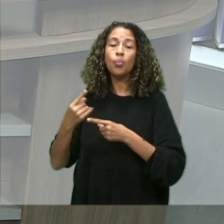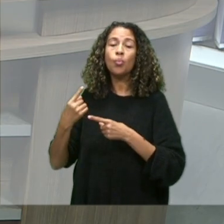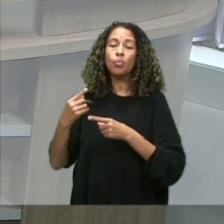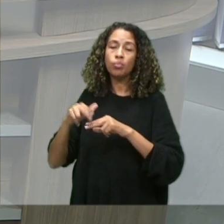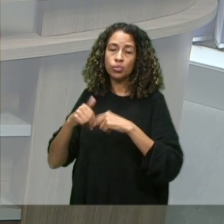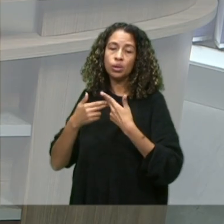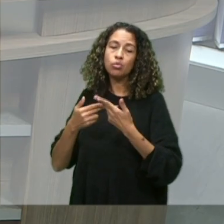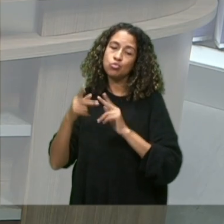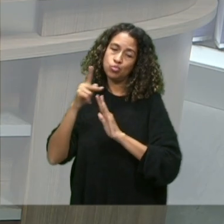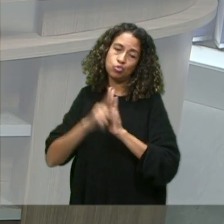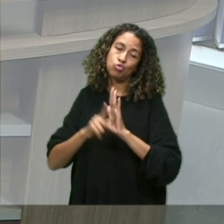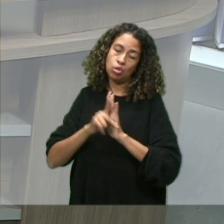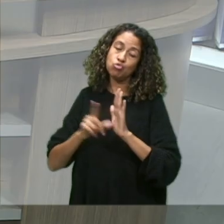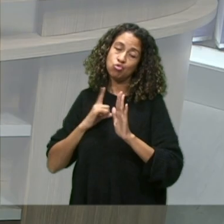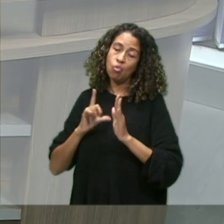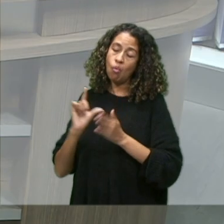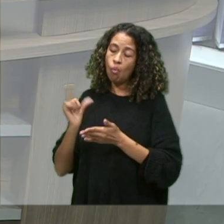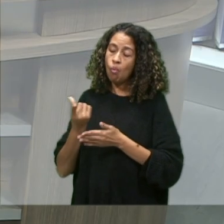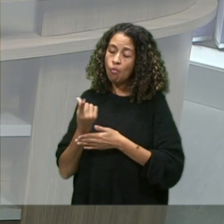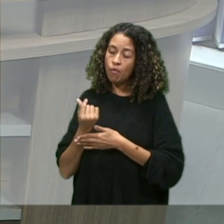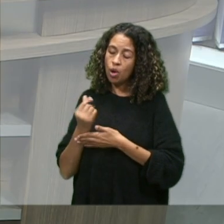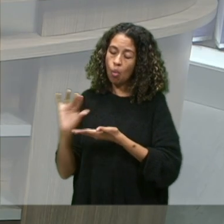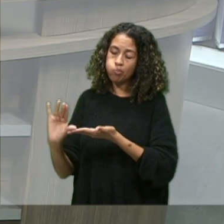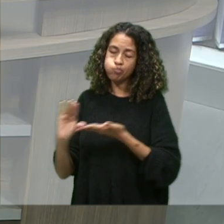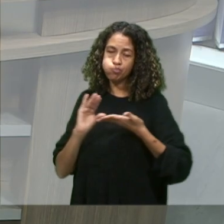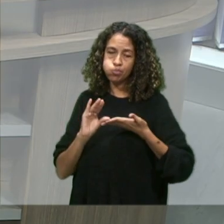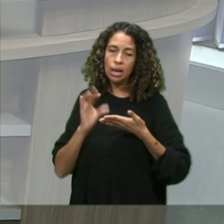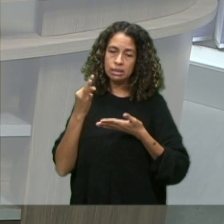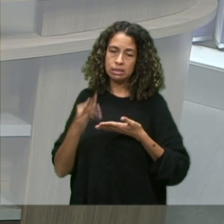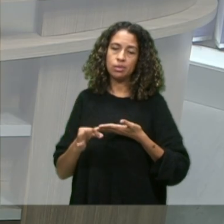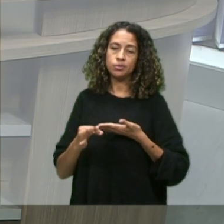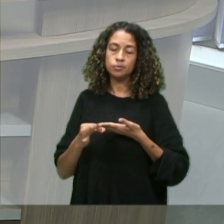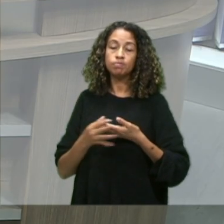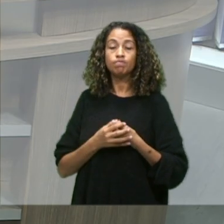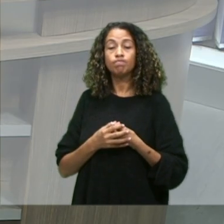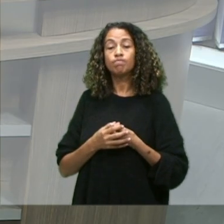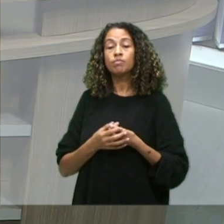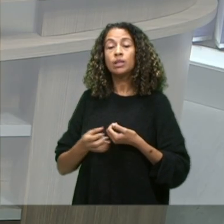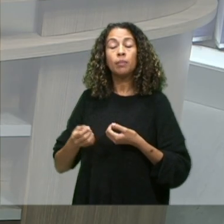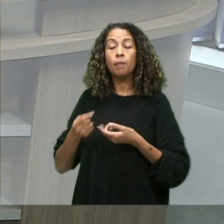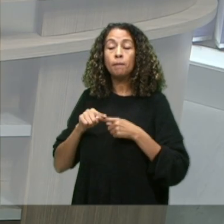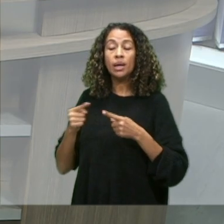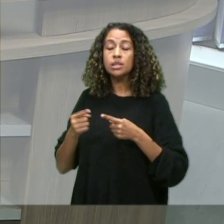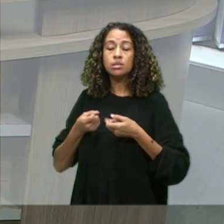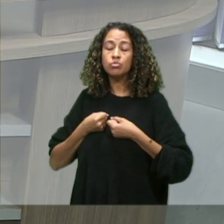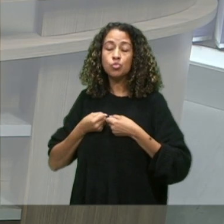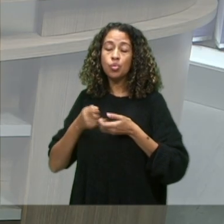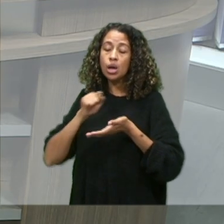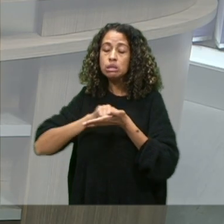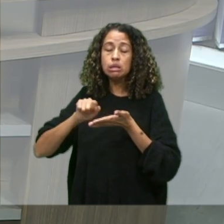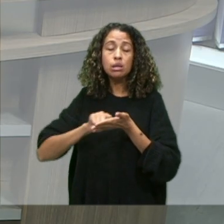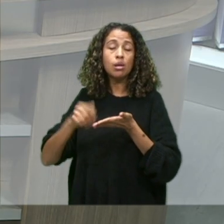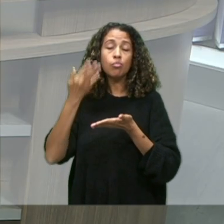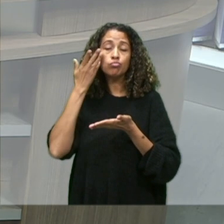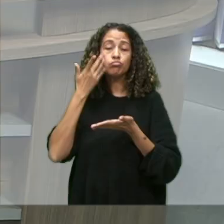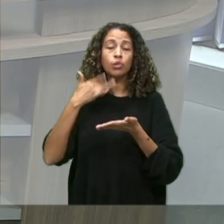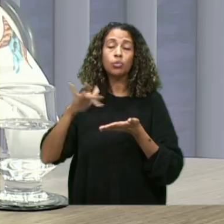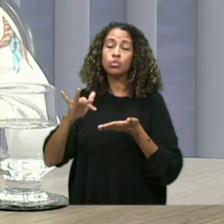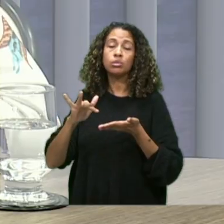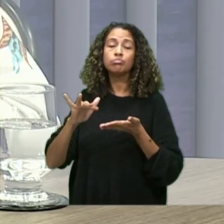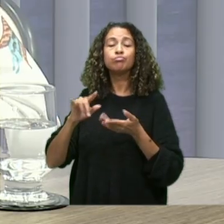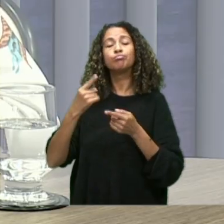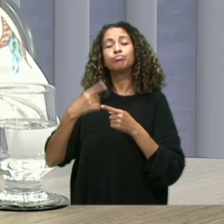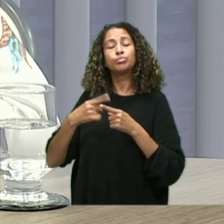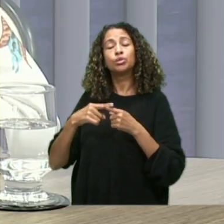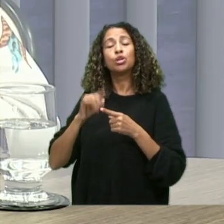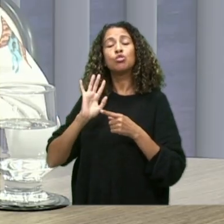um valor X para ser feito. A escrita fluiu porque eu tive muita percepção, observação mesmo, assim,